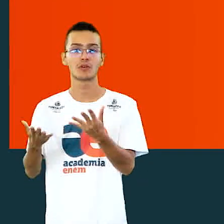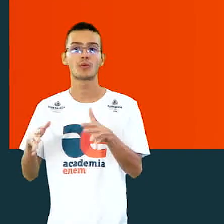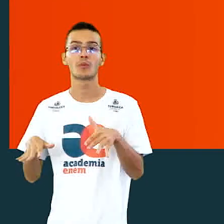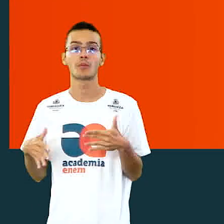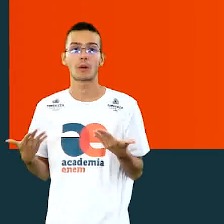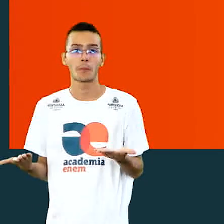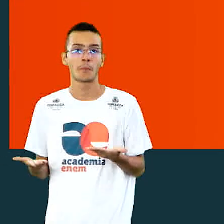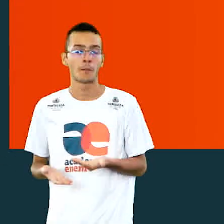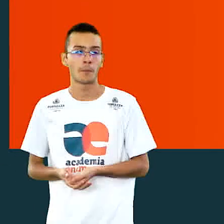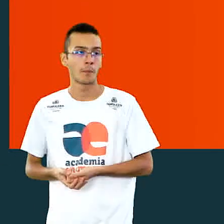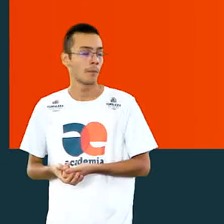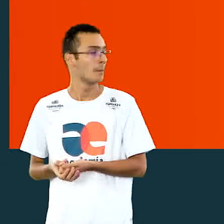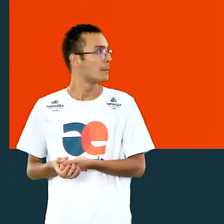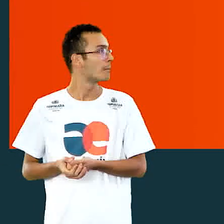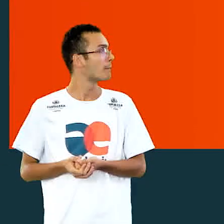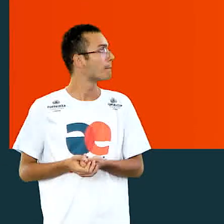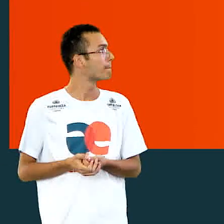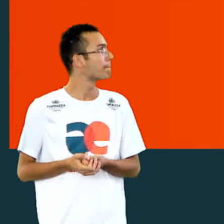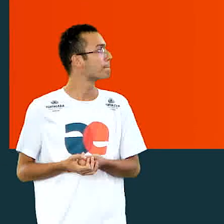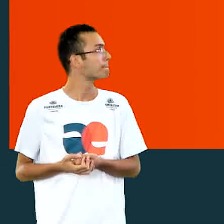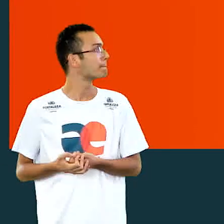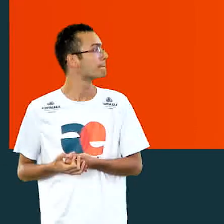pessoal. Um de quanto?